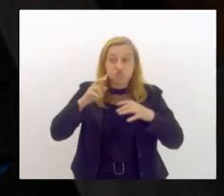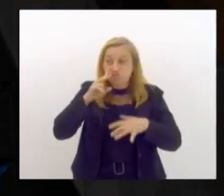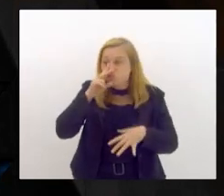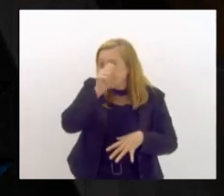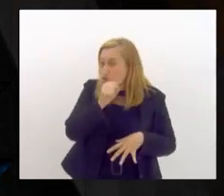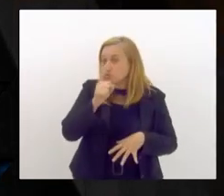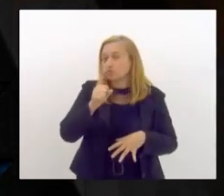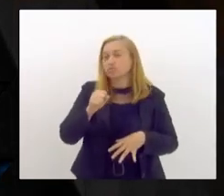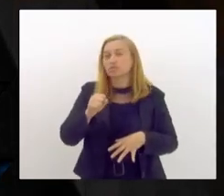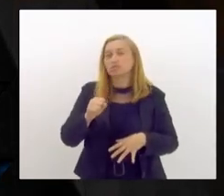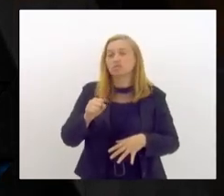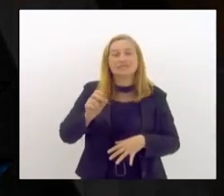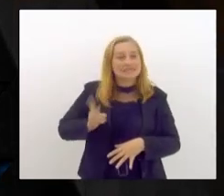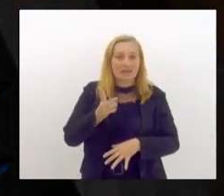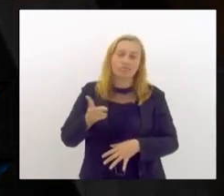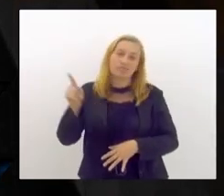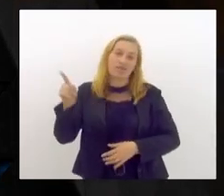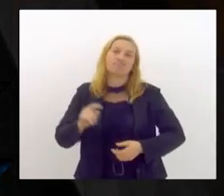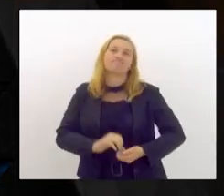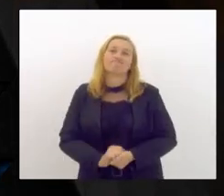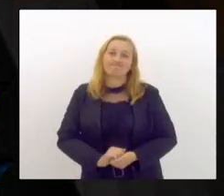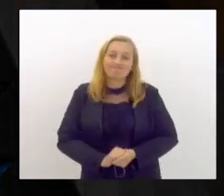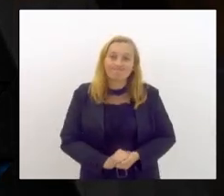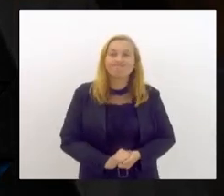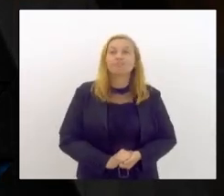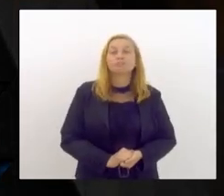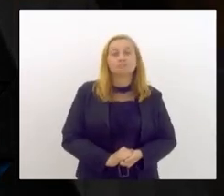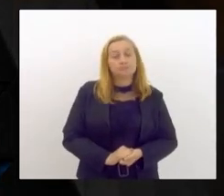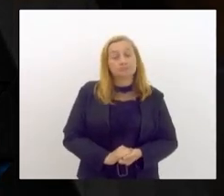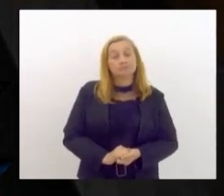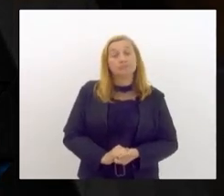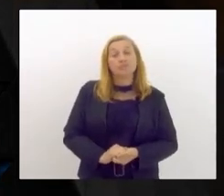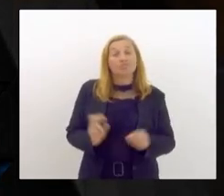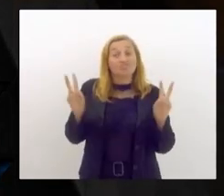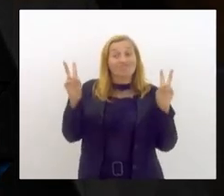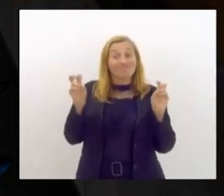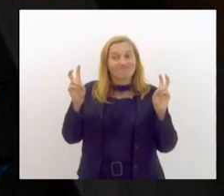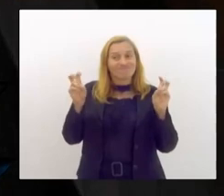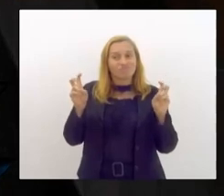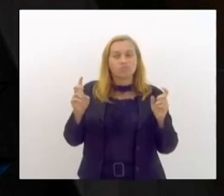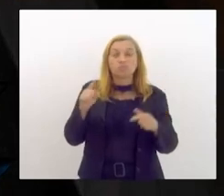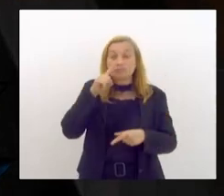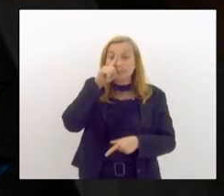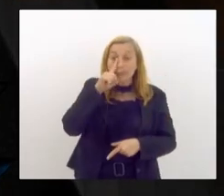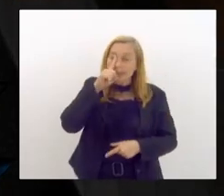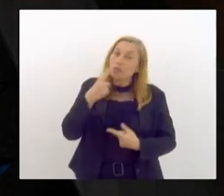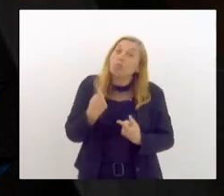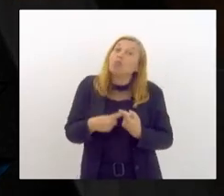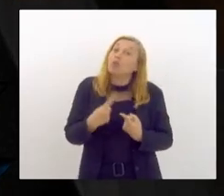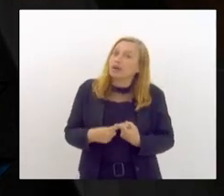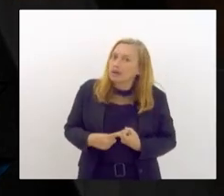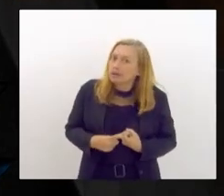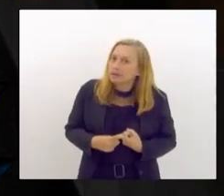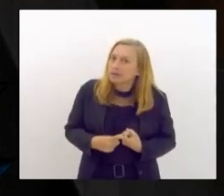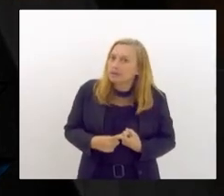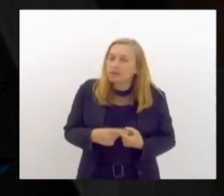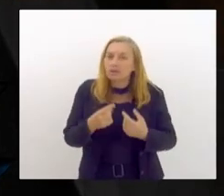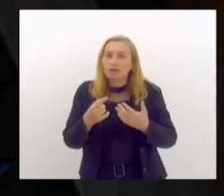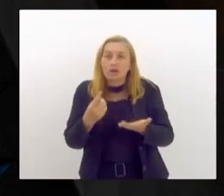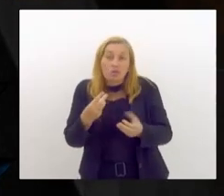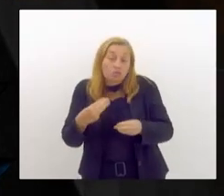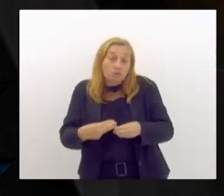Historicamente, sempre foi. E uma situação de muito risco, porque é um